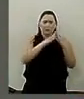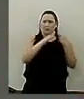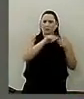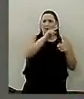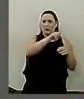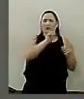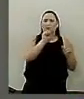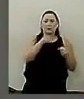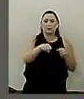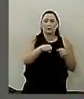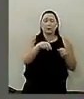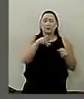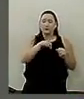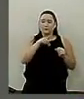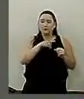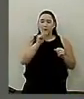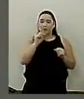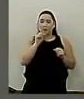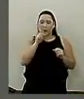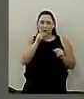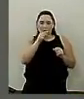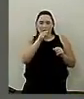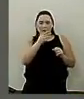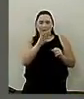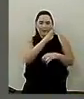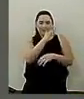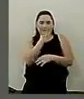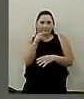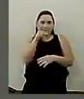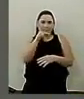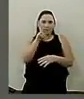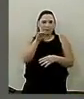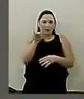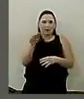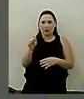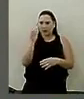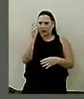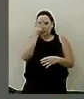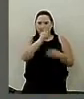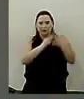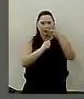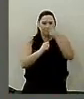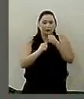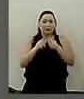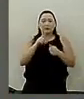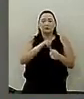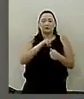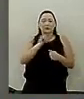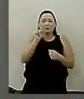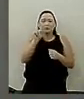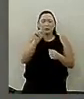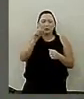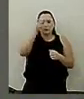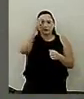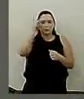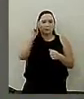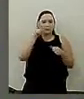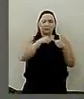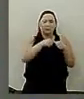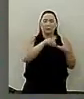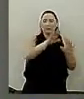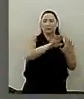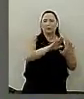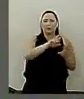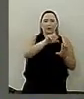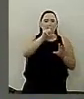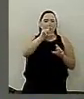suas praias lindas, afrodisíacas e maravilhosas, tinha um monte de turista cristão passando lua de mel, gozando